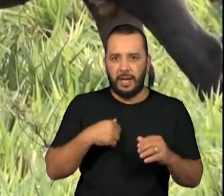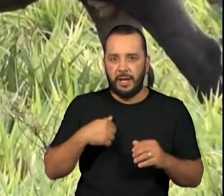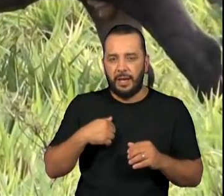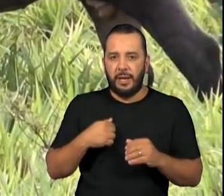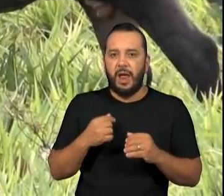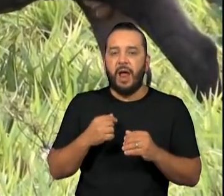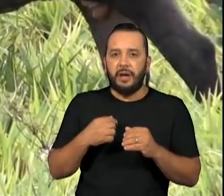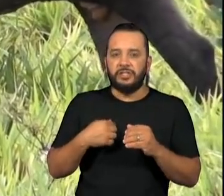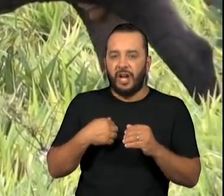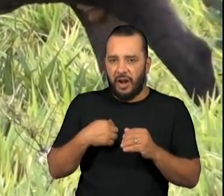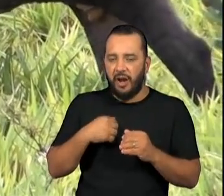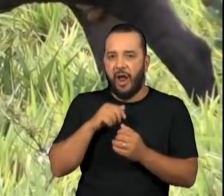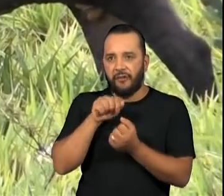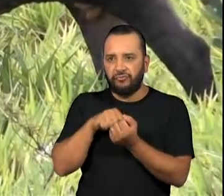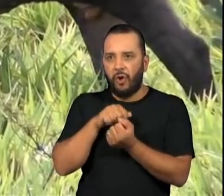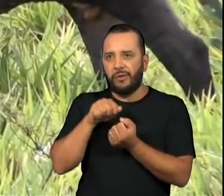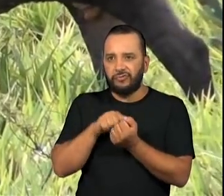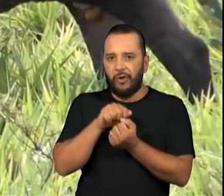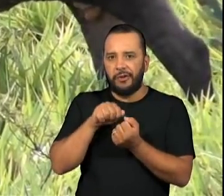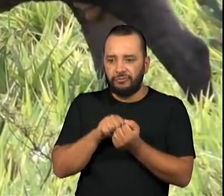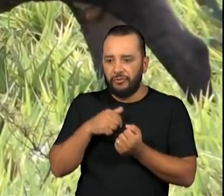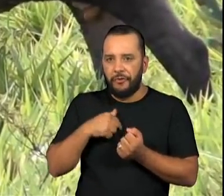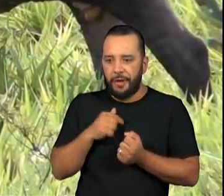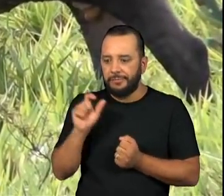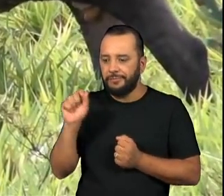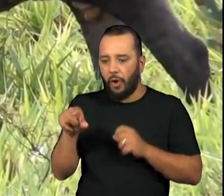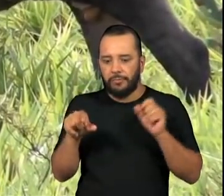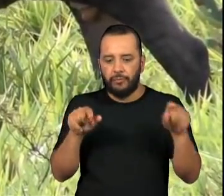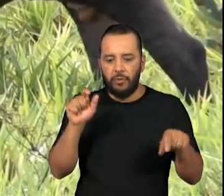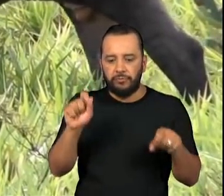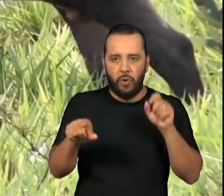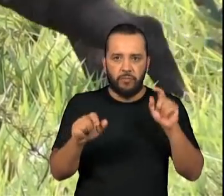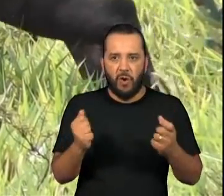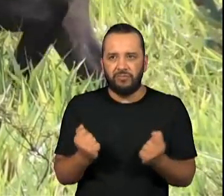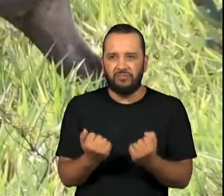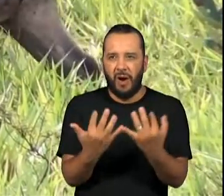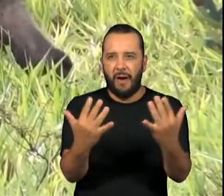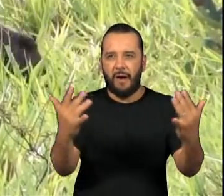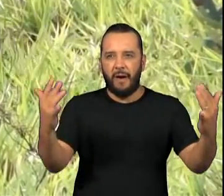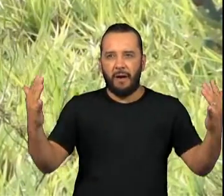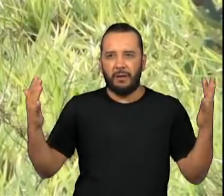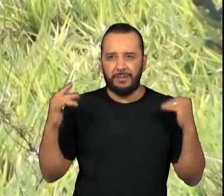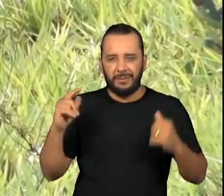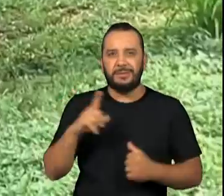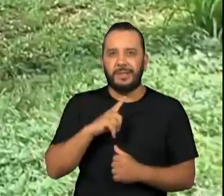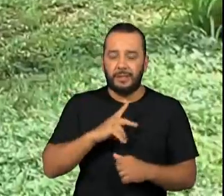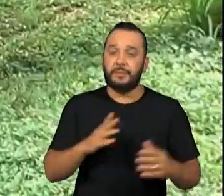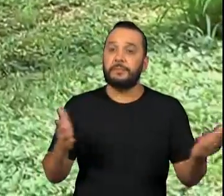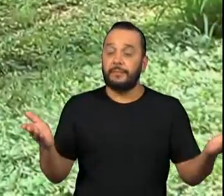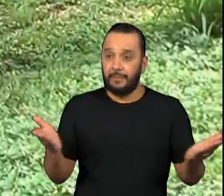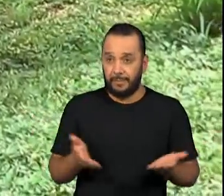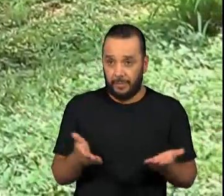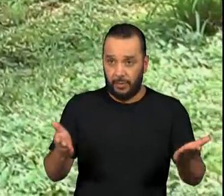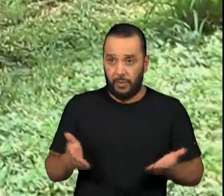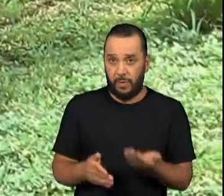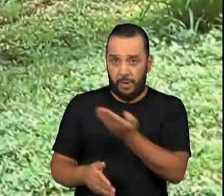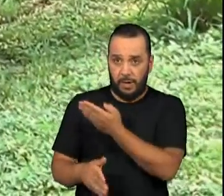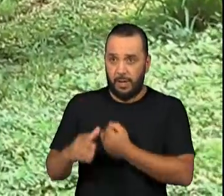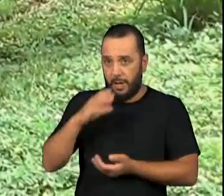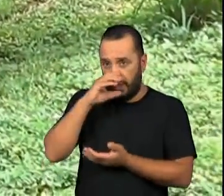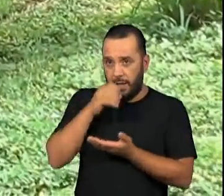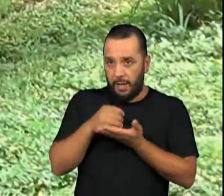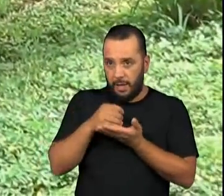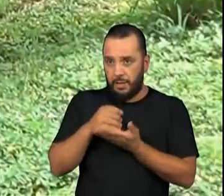de espalhar sementes de espécies nativas por longas distâncias. Agora, o animal também faz o papel